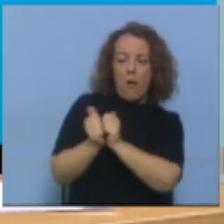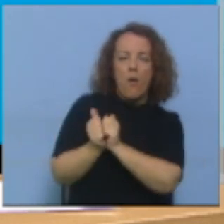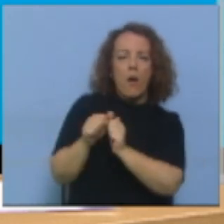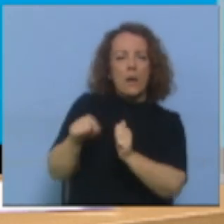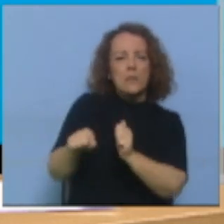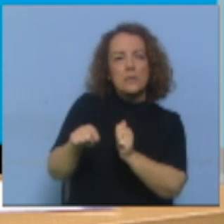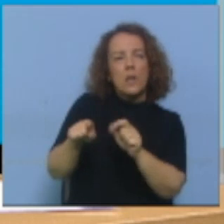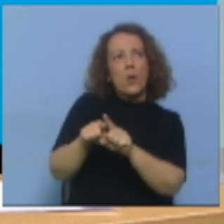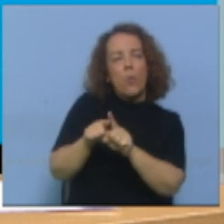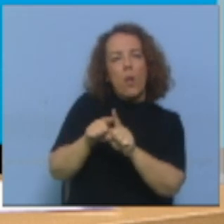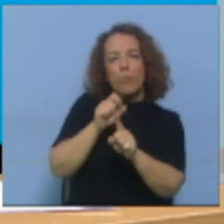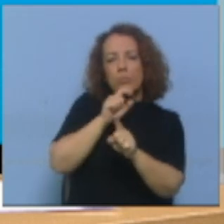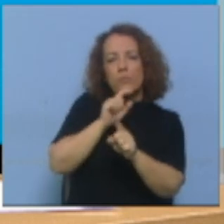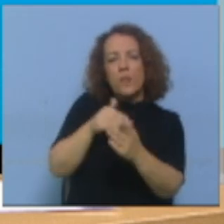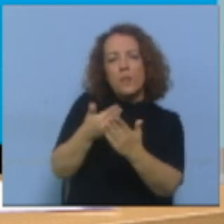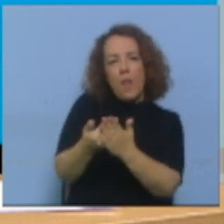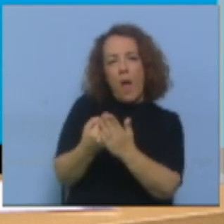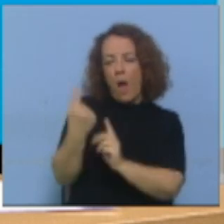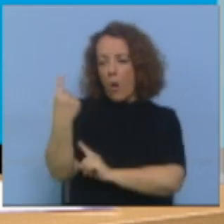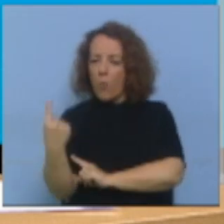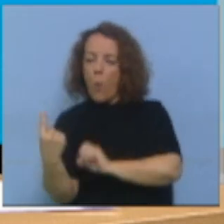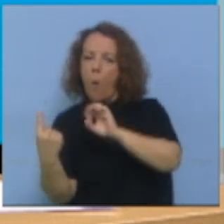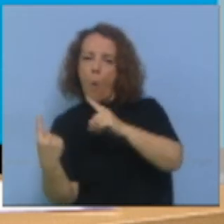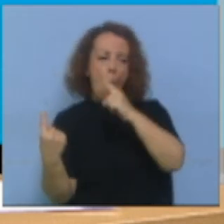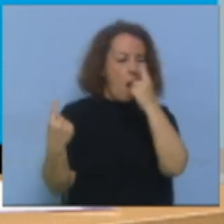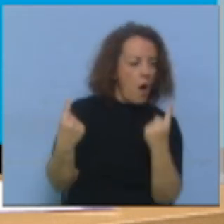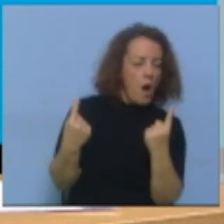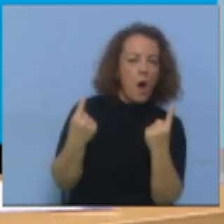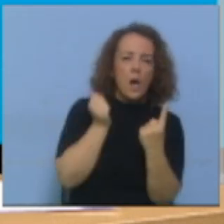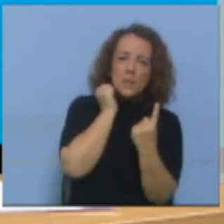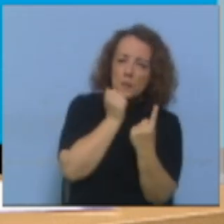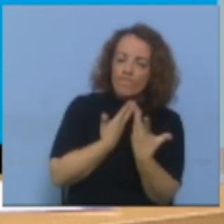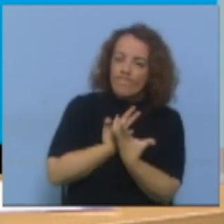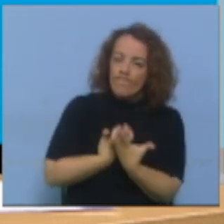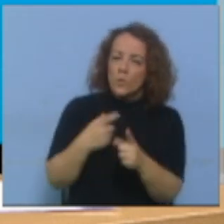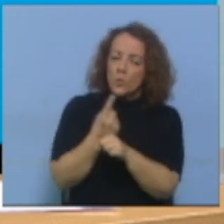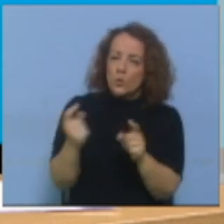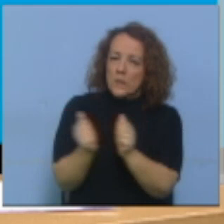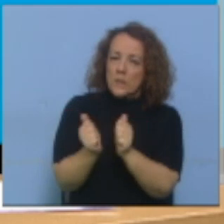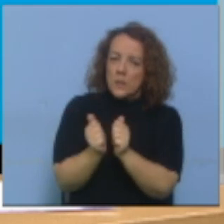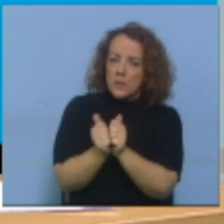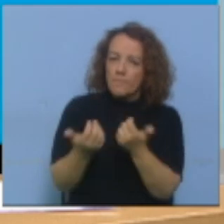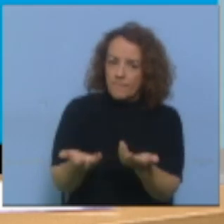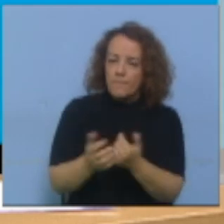verdadeiramente doloroso para uma dessas pessoas. E também é preciso dizer, eu